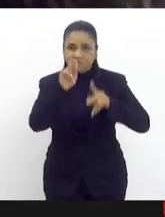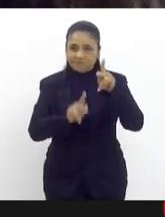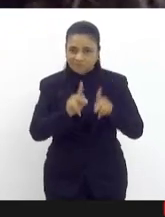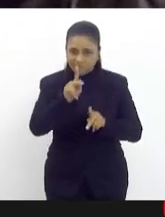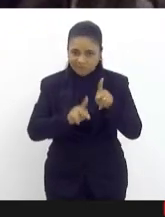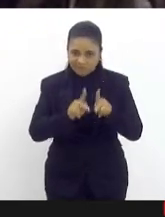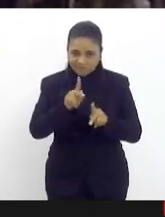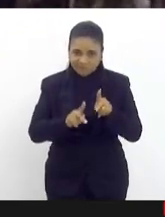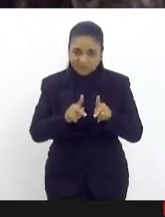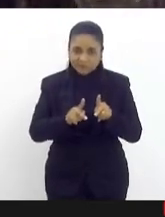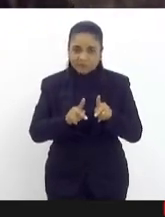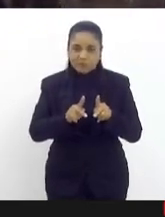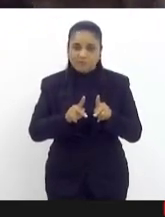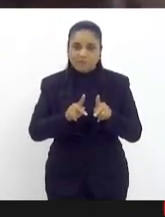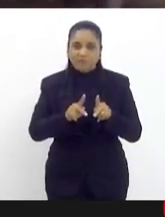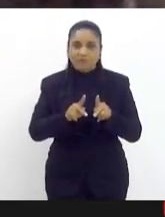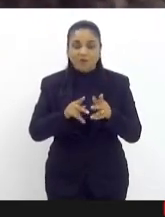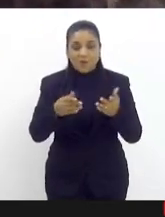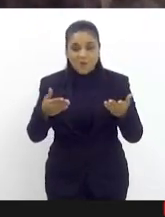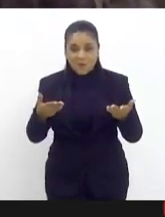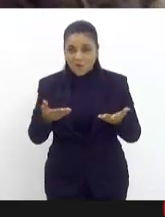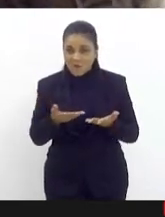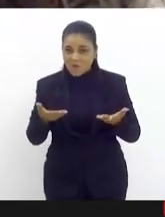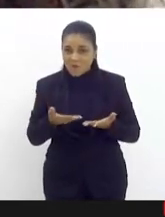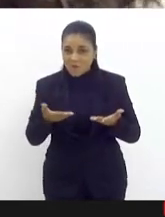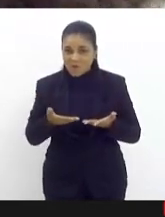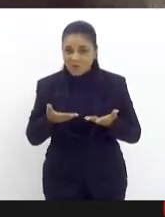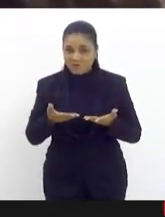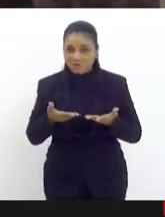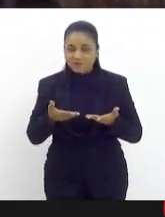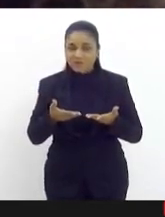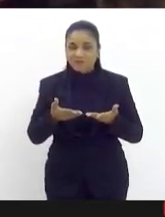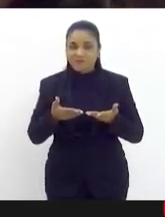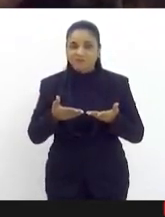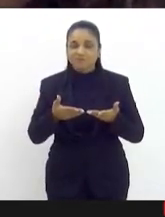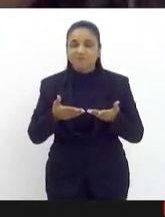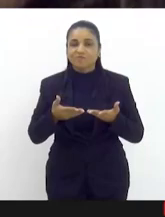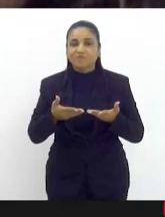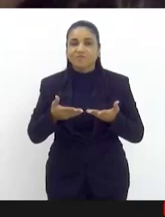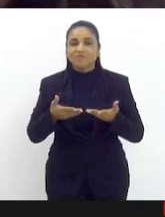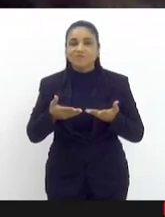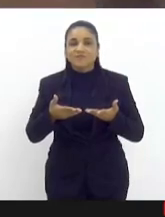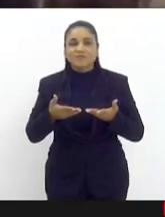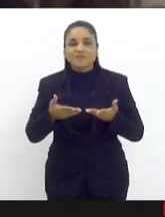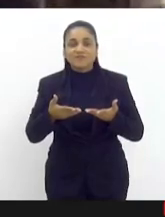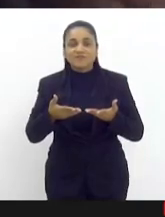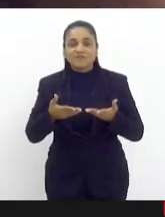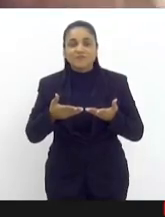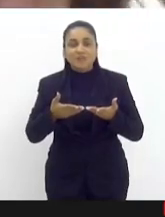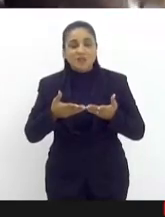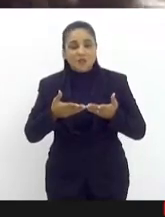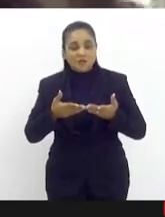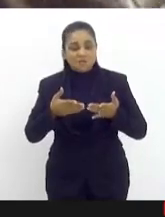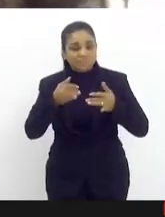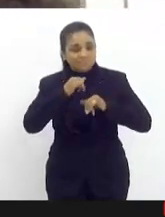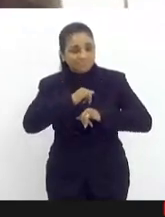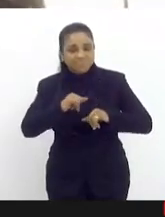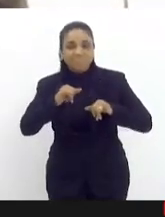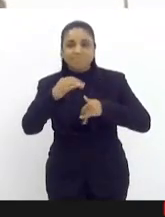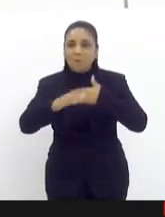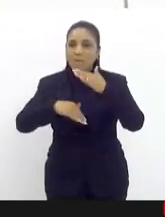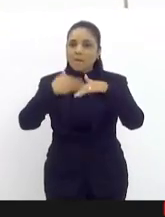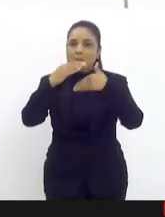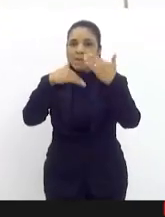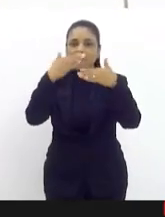população. E o que vemos hoje, na verdade, é um completo desagregar, né? Um descompasso do que